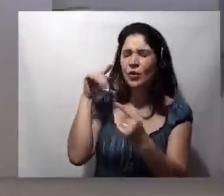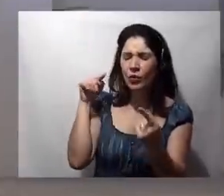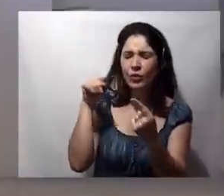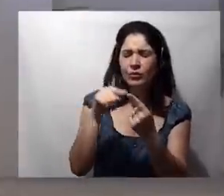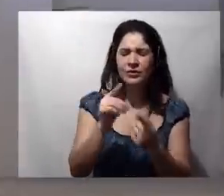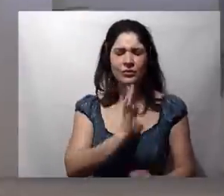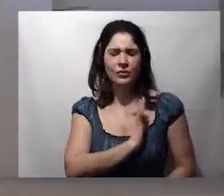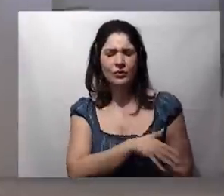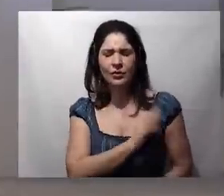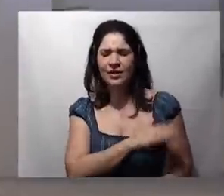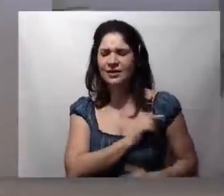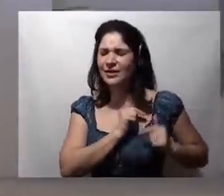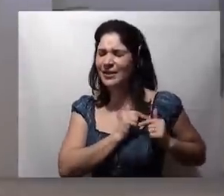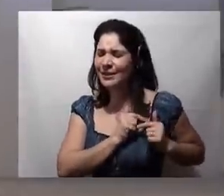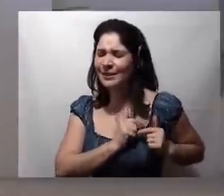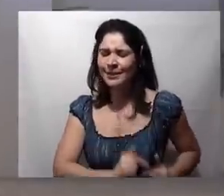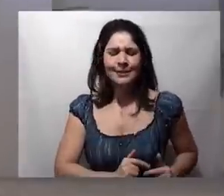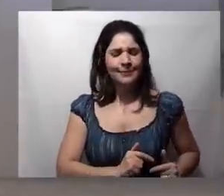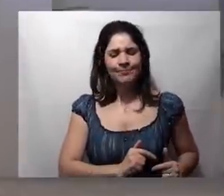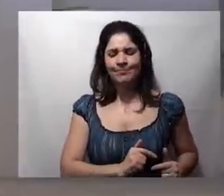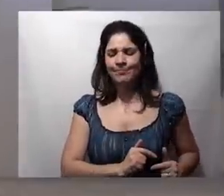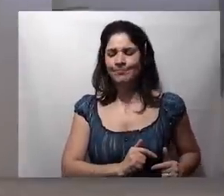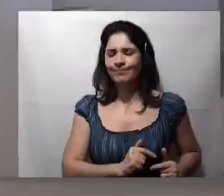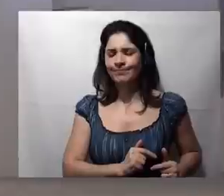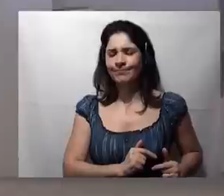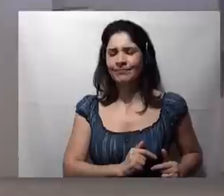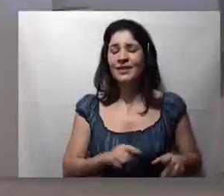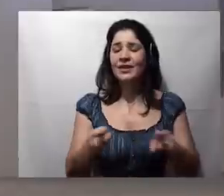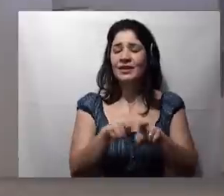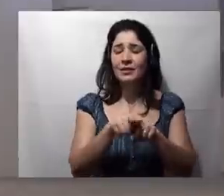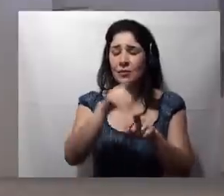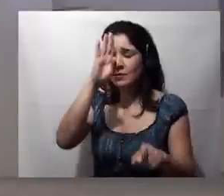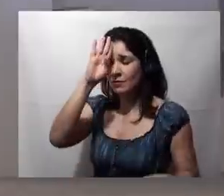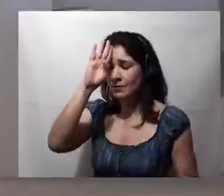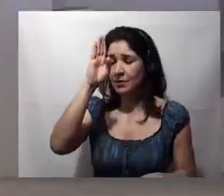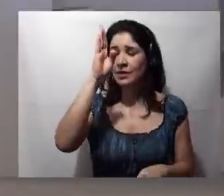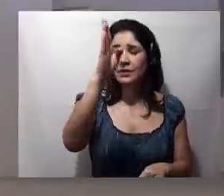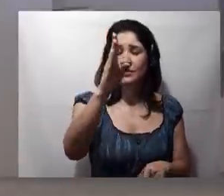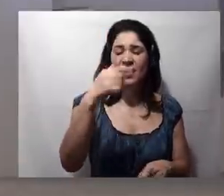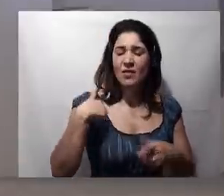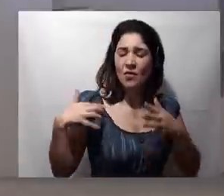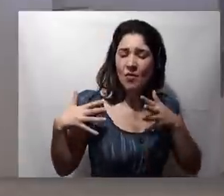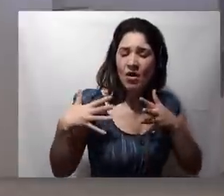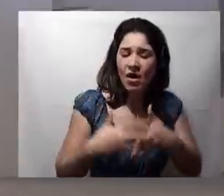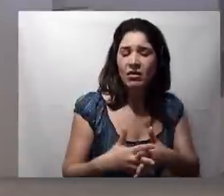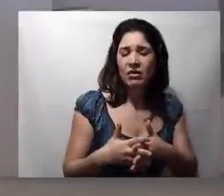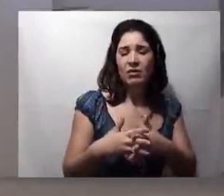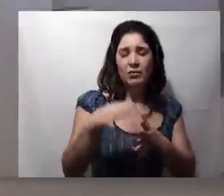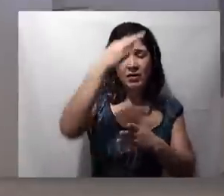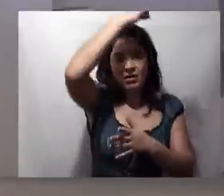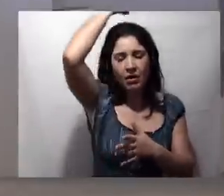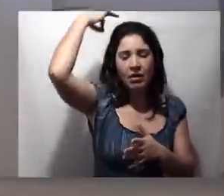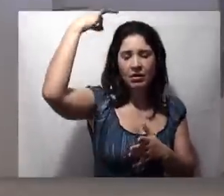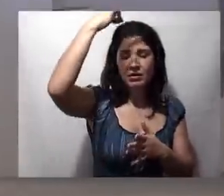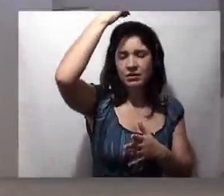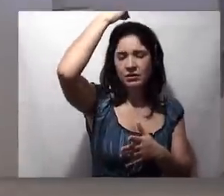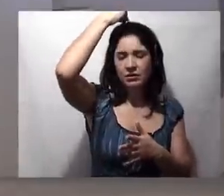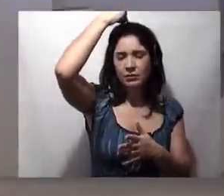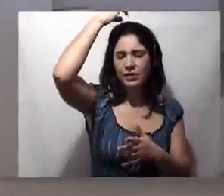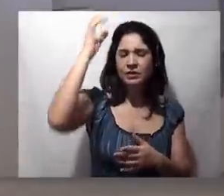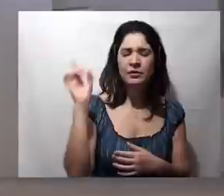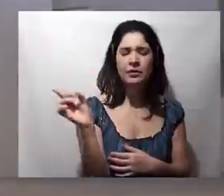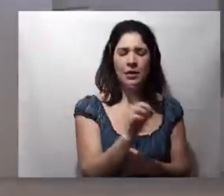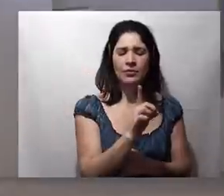objetividade coração comparecido e acima de tudo senhor que não atrapalhe o que o espírito santo